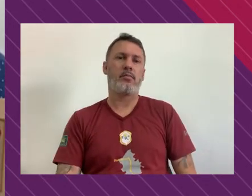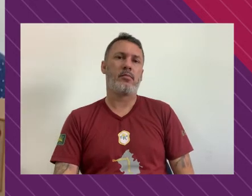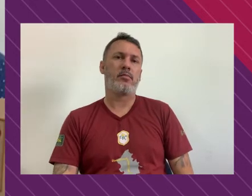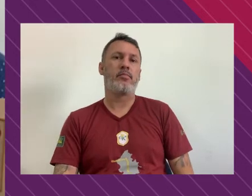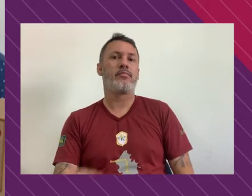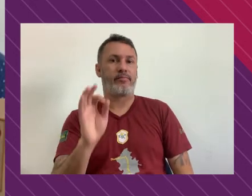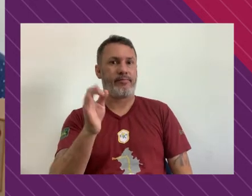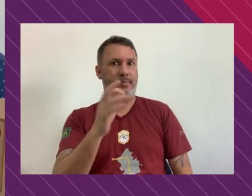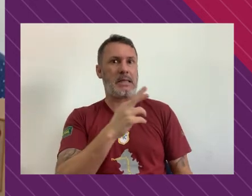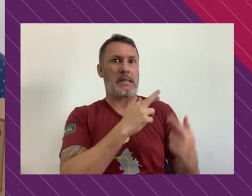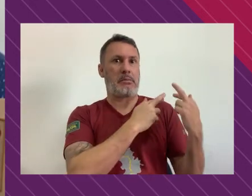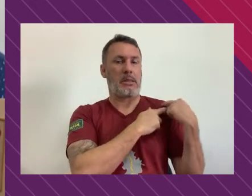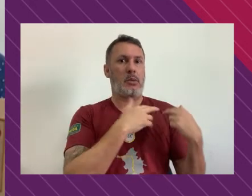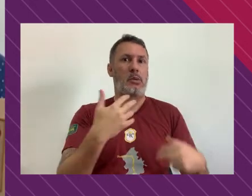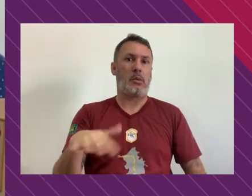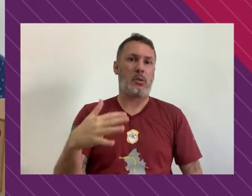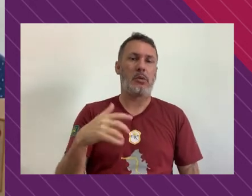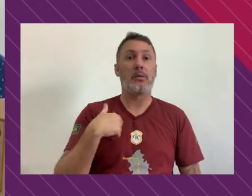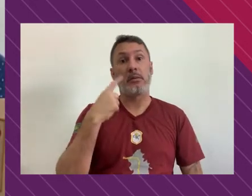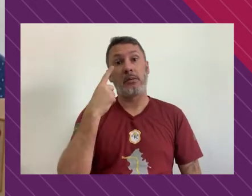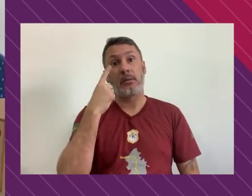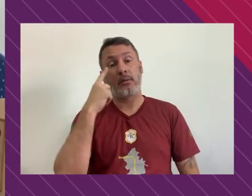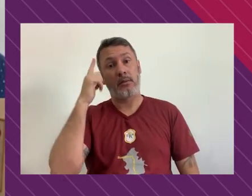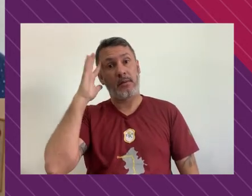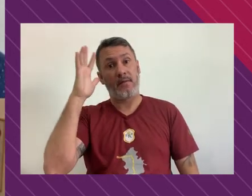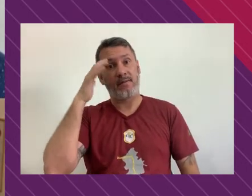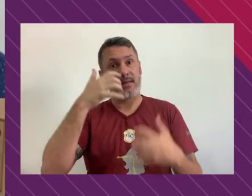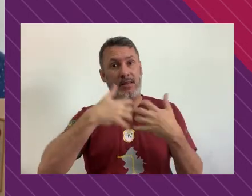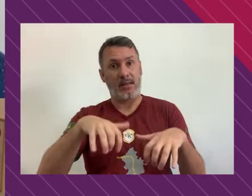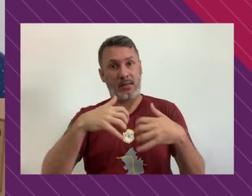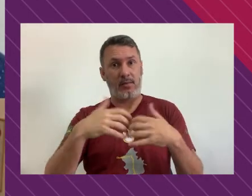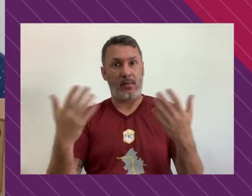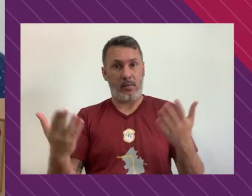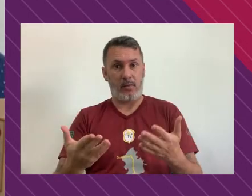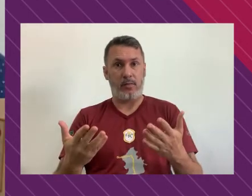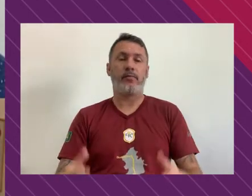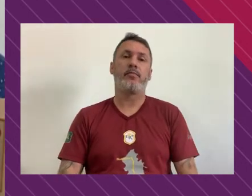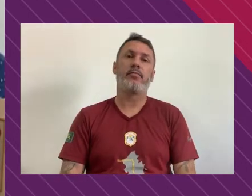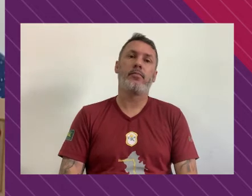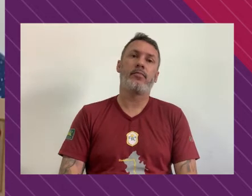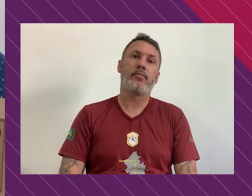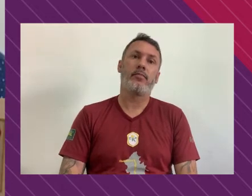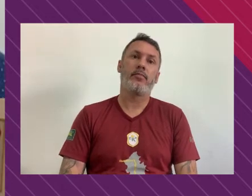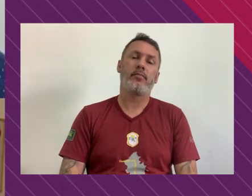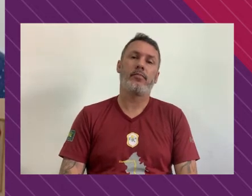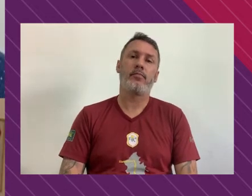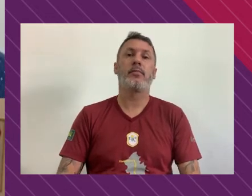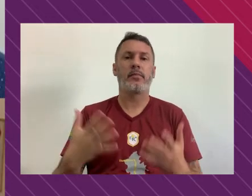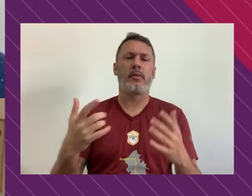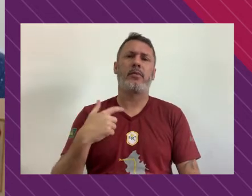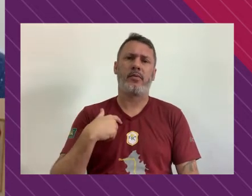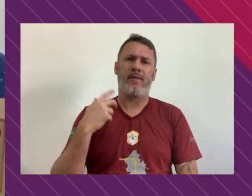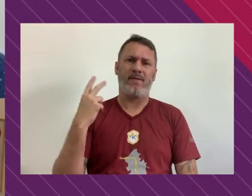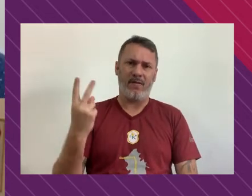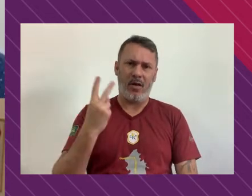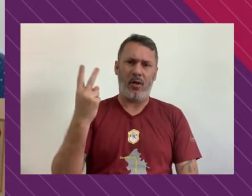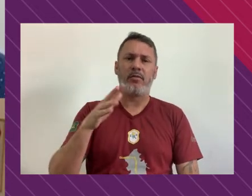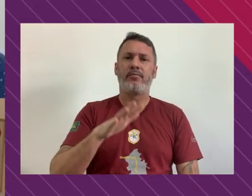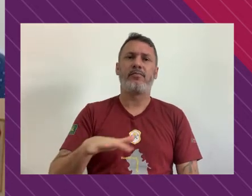o ambiente tem um papel fundamental na criação, na criatividade, né? O